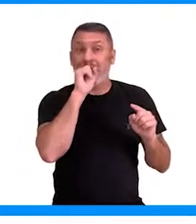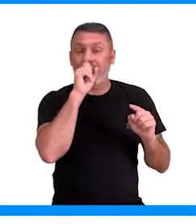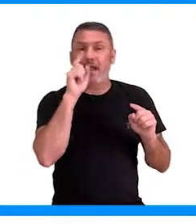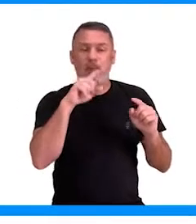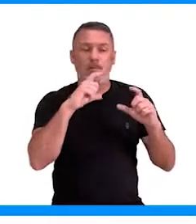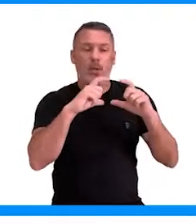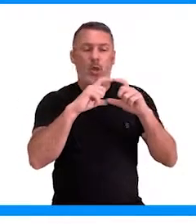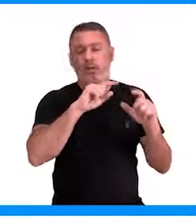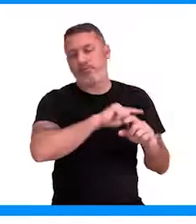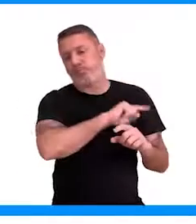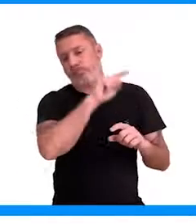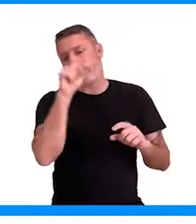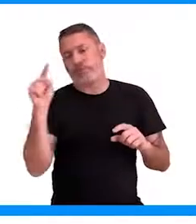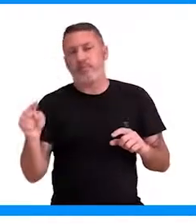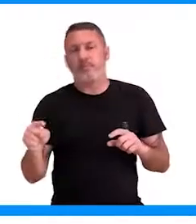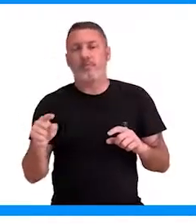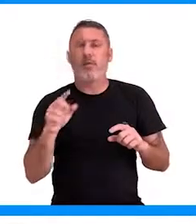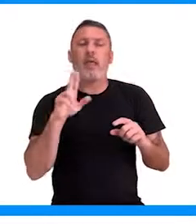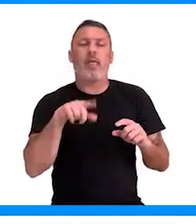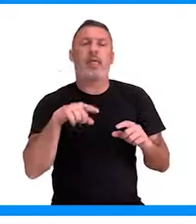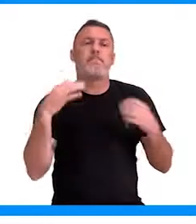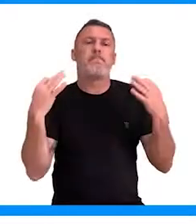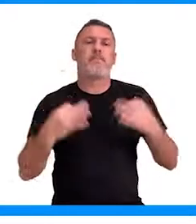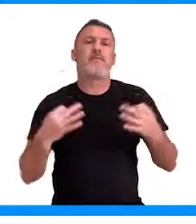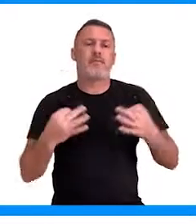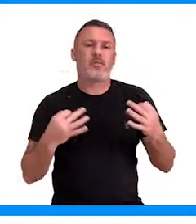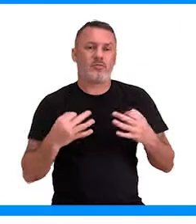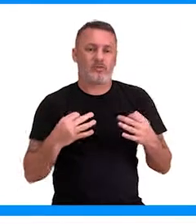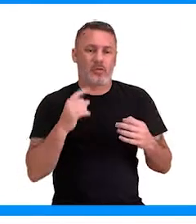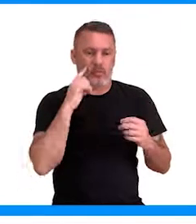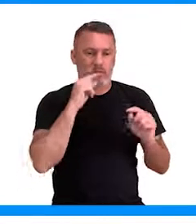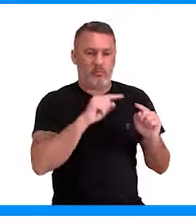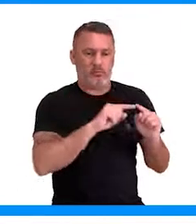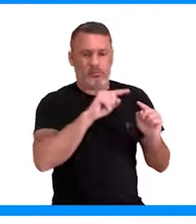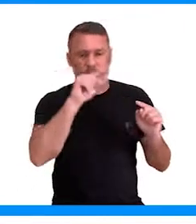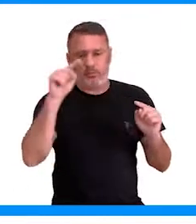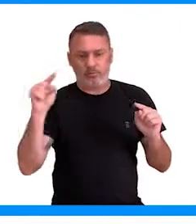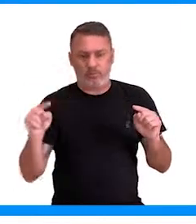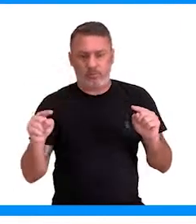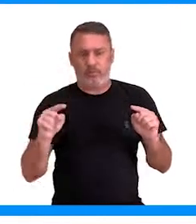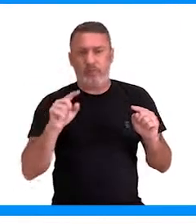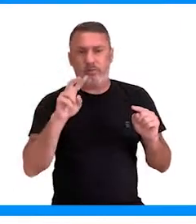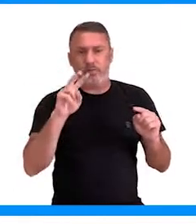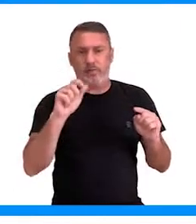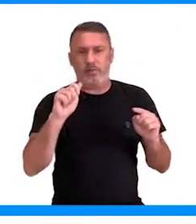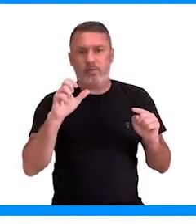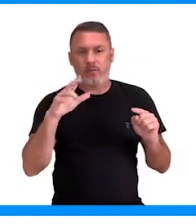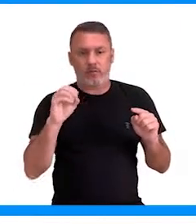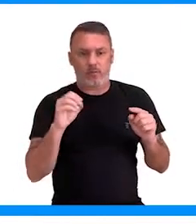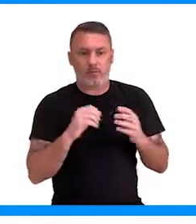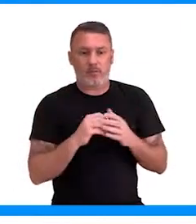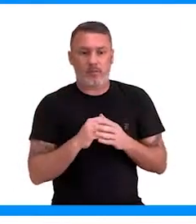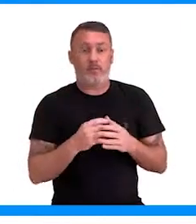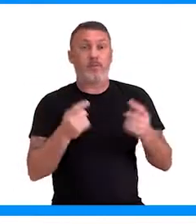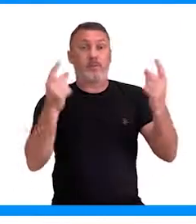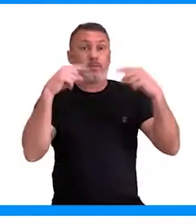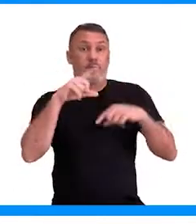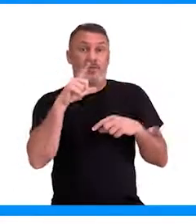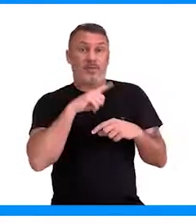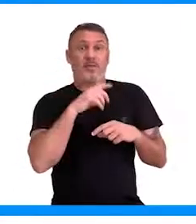no vácuo, que é o caso ideal, uma parábola perfeita e simétrica. Quando você coloca